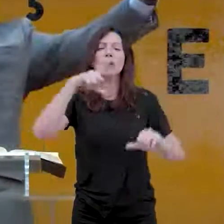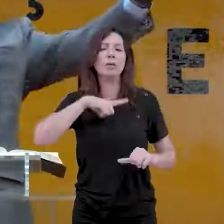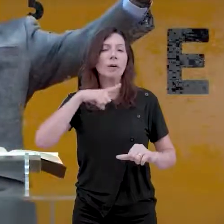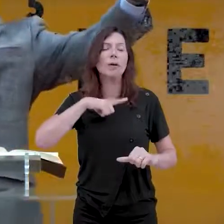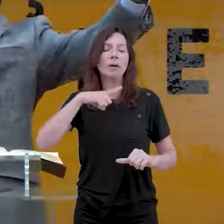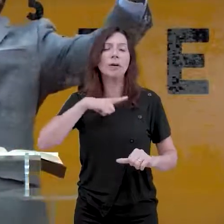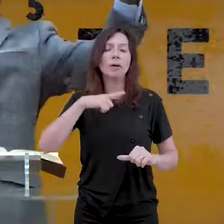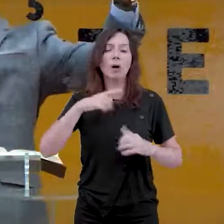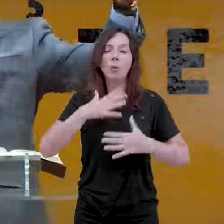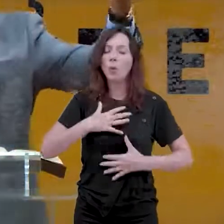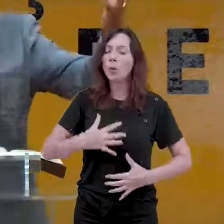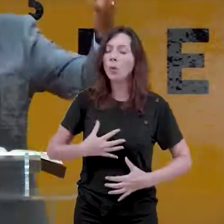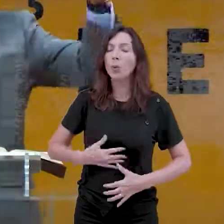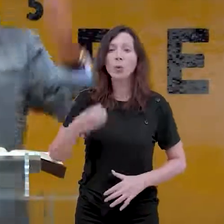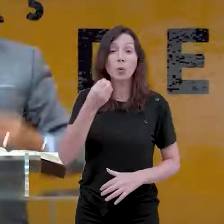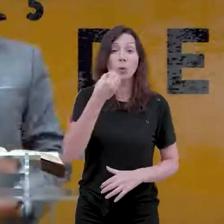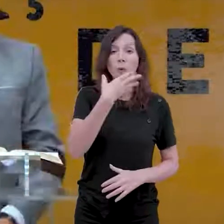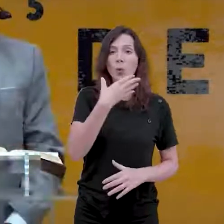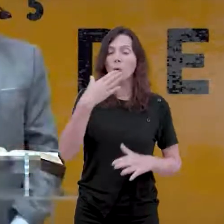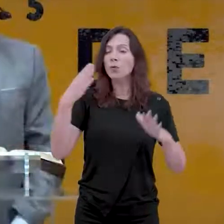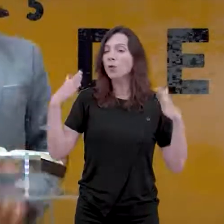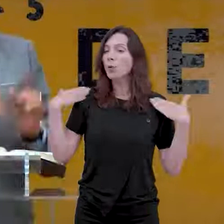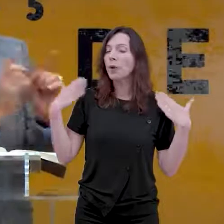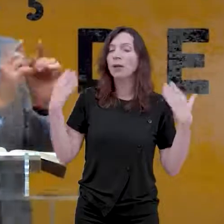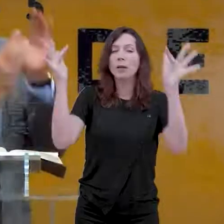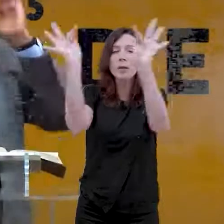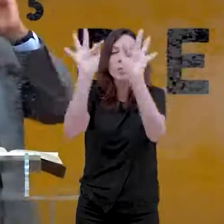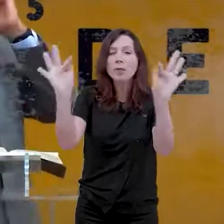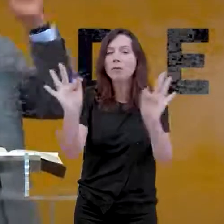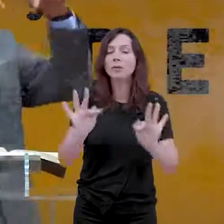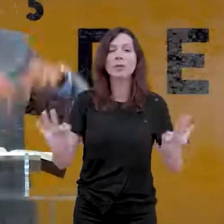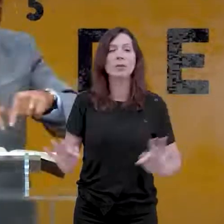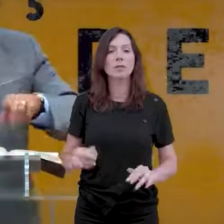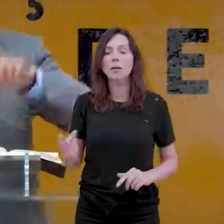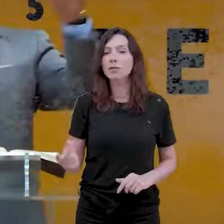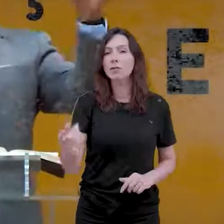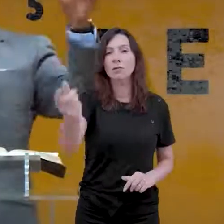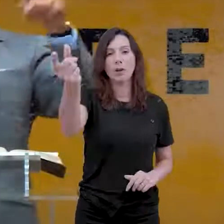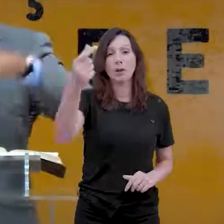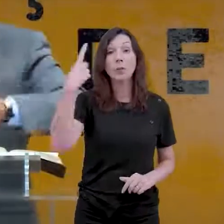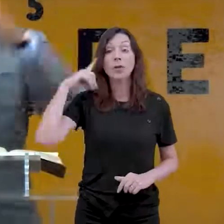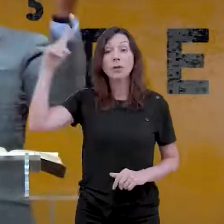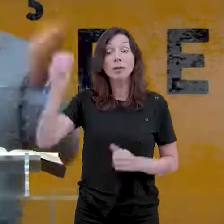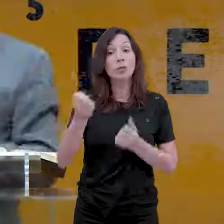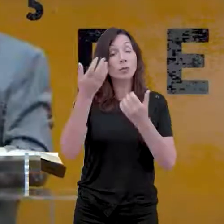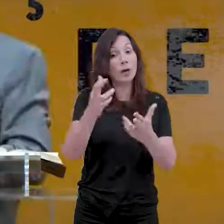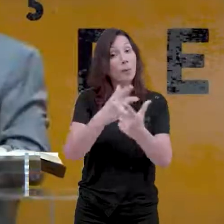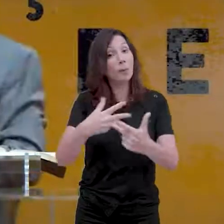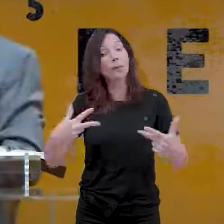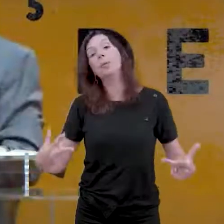dar glória, a própria bem-aventurança eterna. Este é o Deus que dá bênçãos temporais e eternas, terrenas